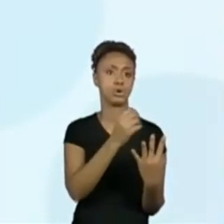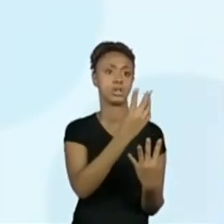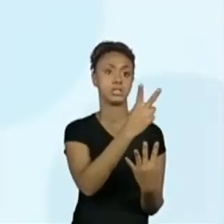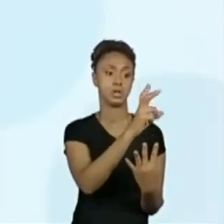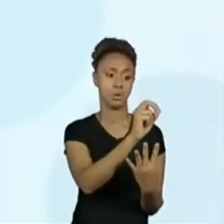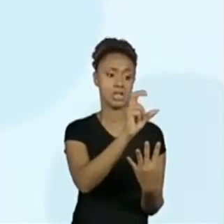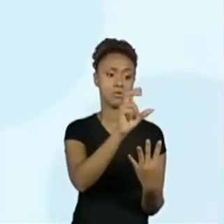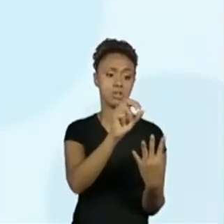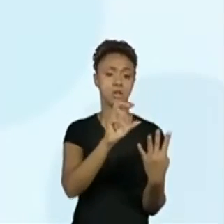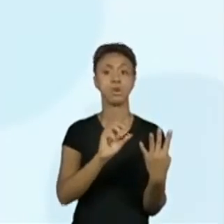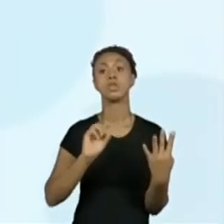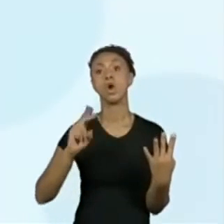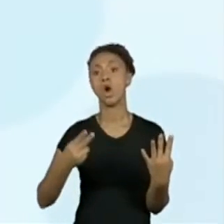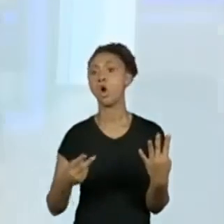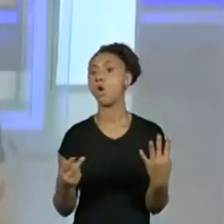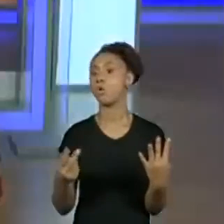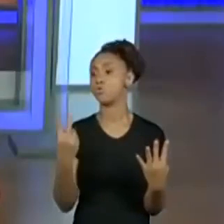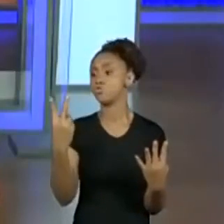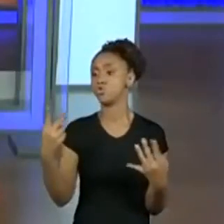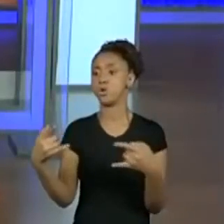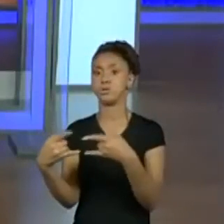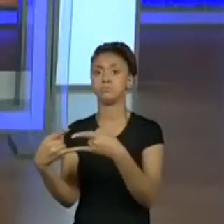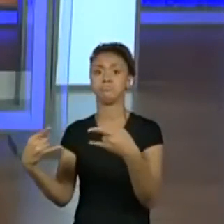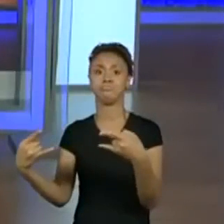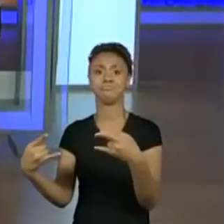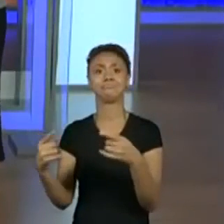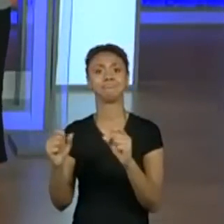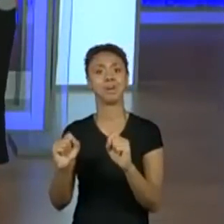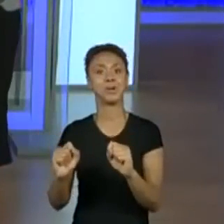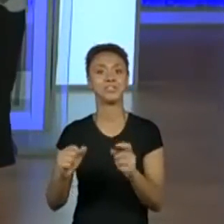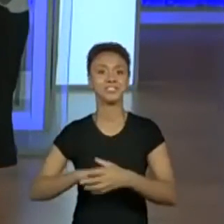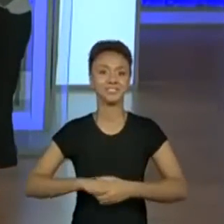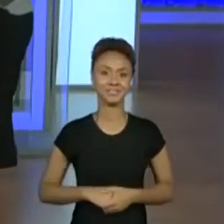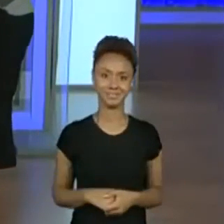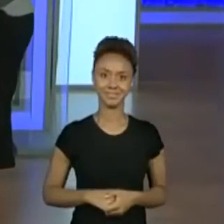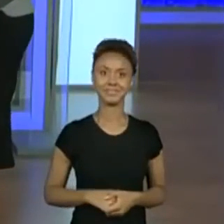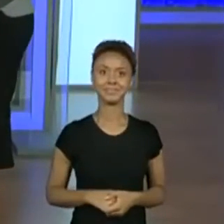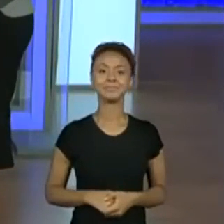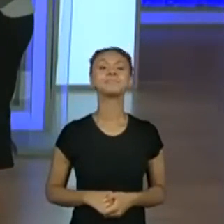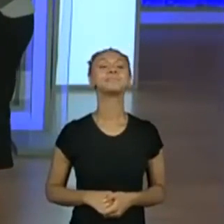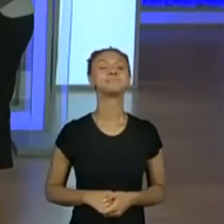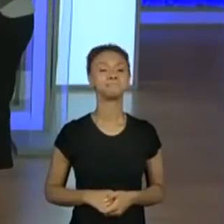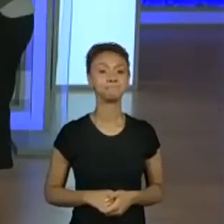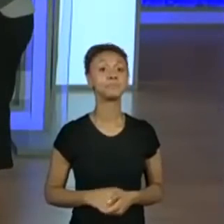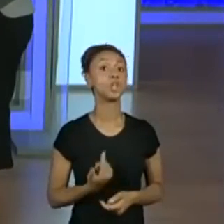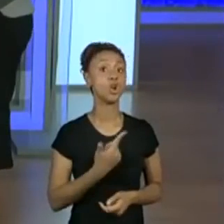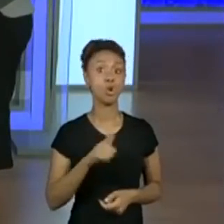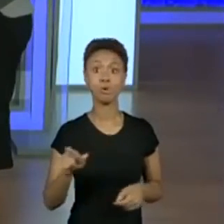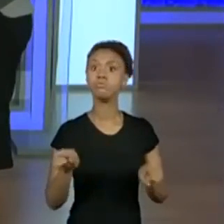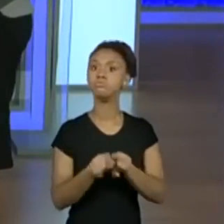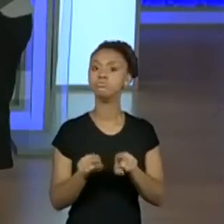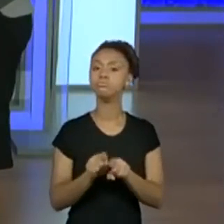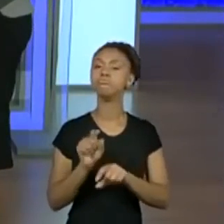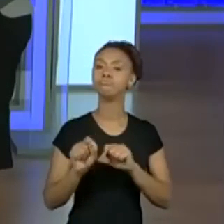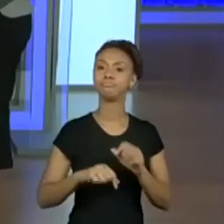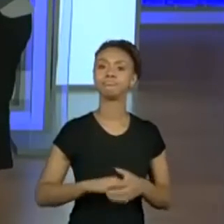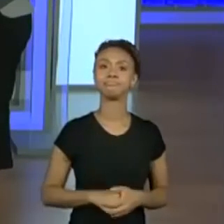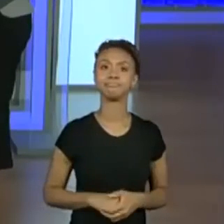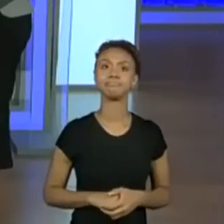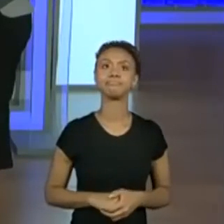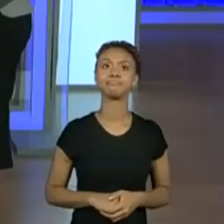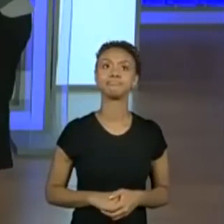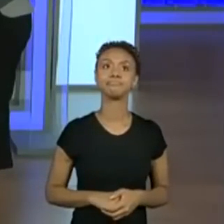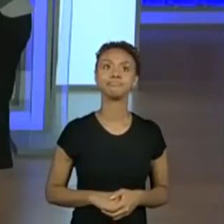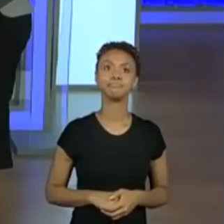dois estariam pagando o preço correto, né? Exatamente. Ah, e tem outro detalhe. Nós temos também uma moedinha